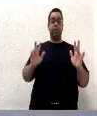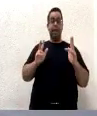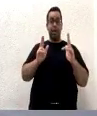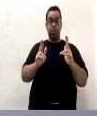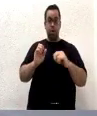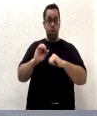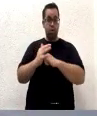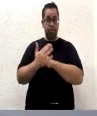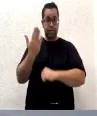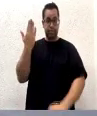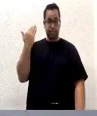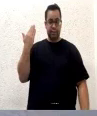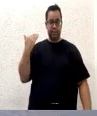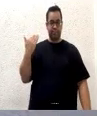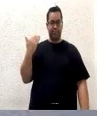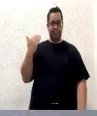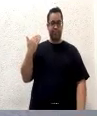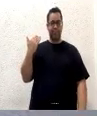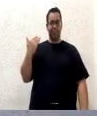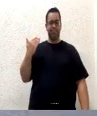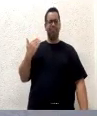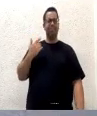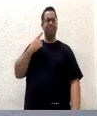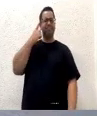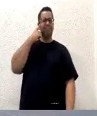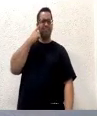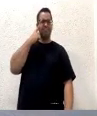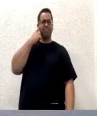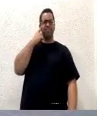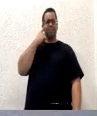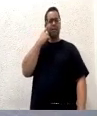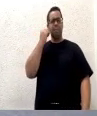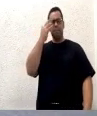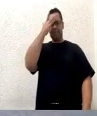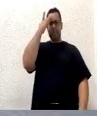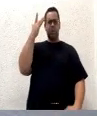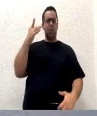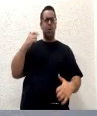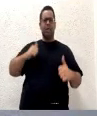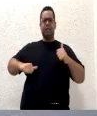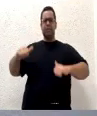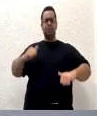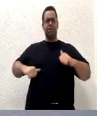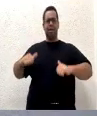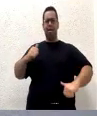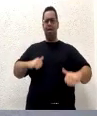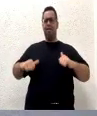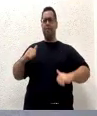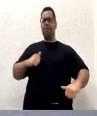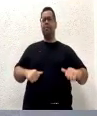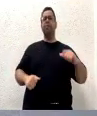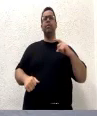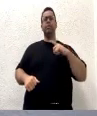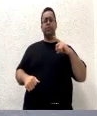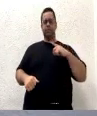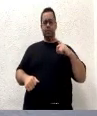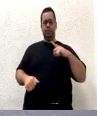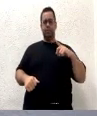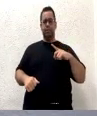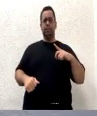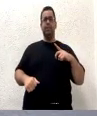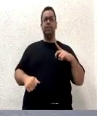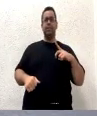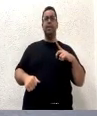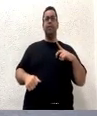Né? No início, a gente viu aquele desespero desenfreado e que assim, né, a gente teve várias escalas de